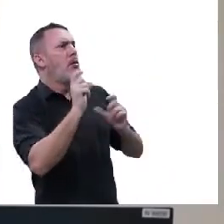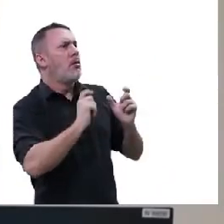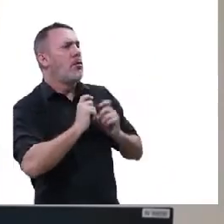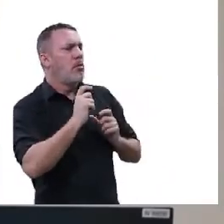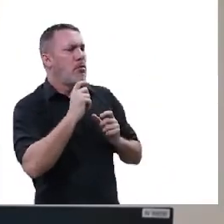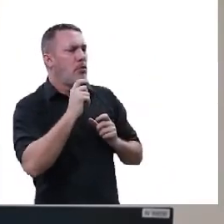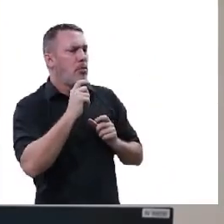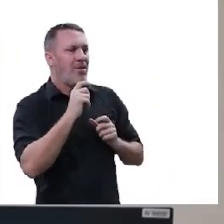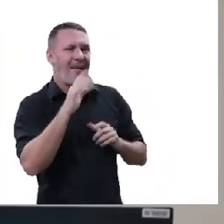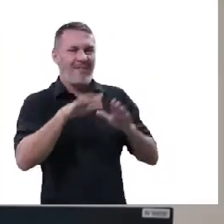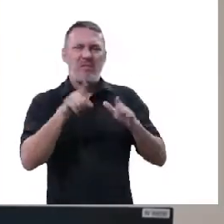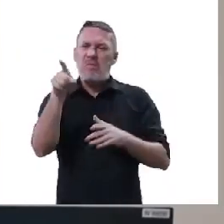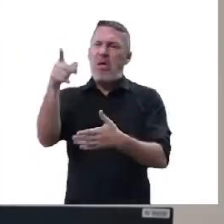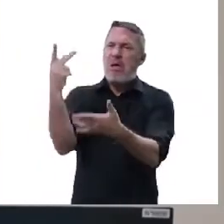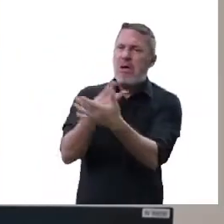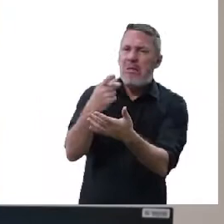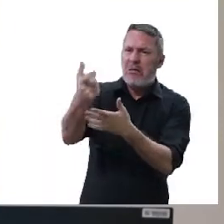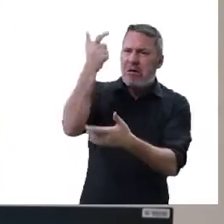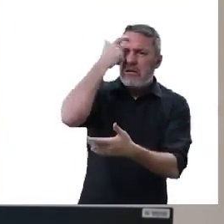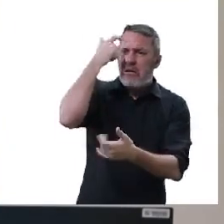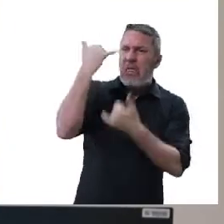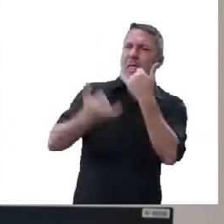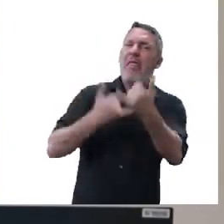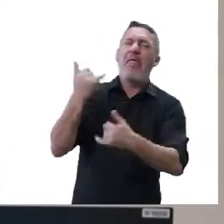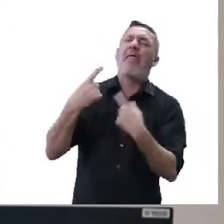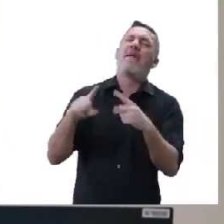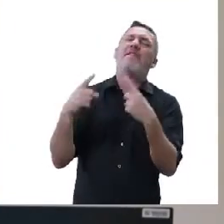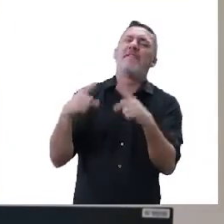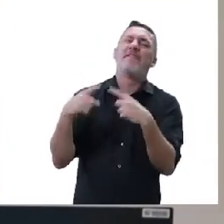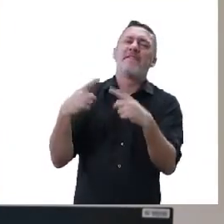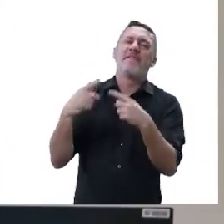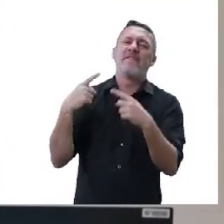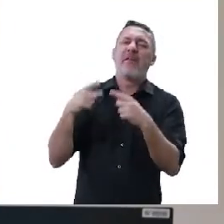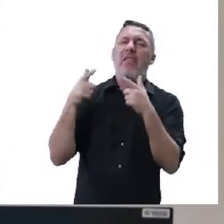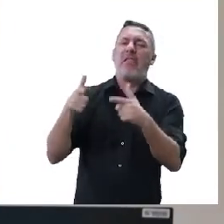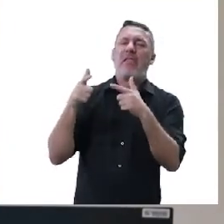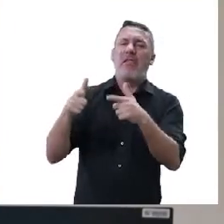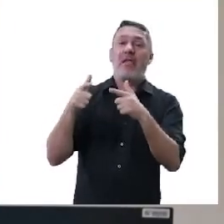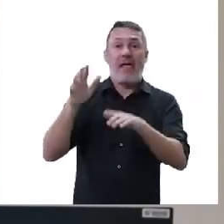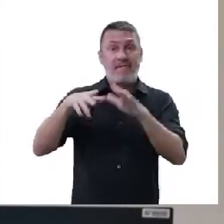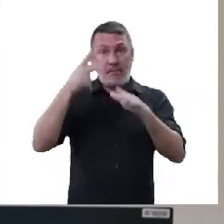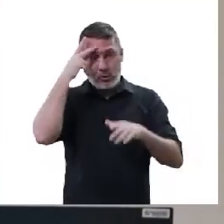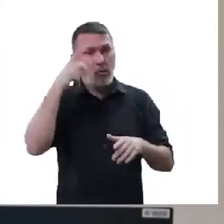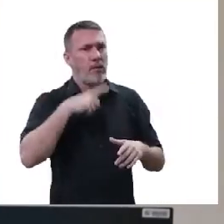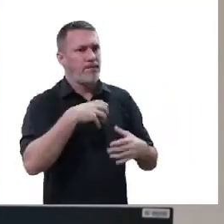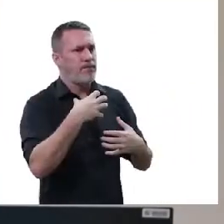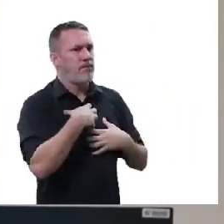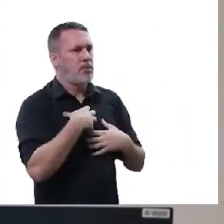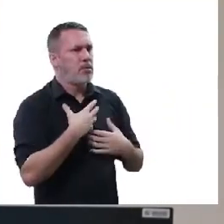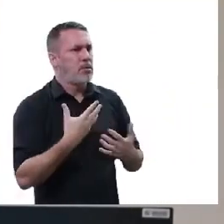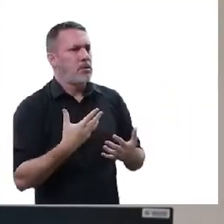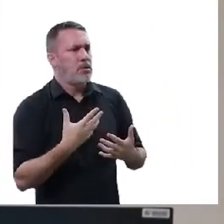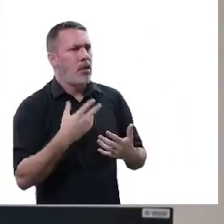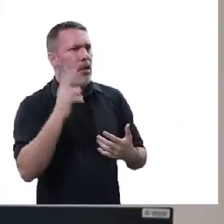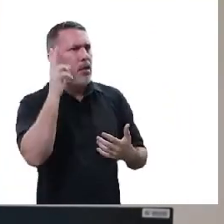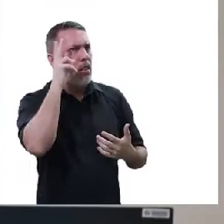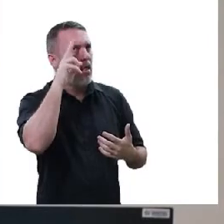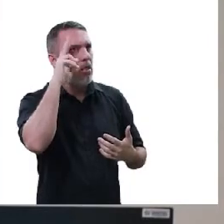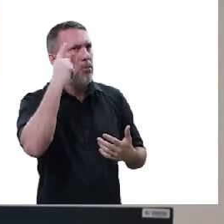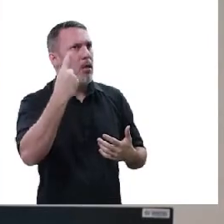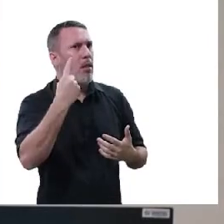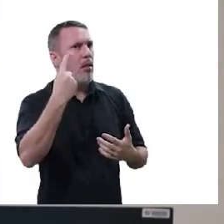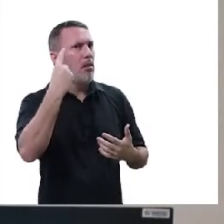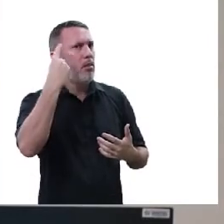né, pega e fala que ela está falando errado ou começa a brincar com o jeito que aquela pessoa está falando, talvez aquela pessoa comece a